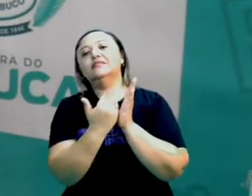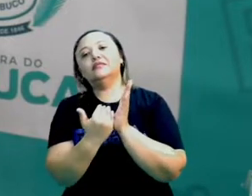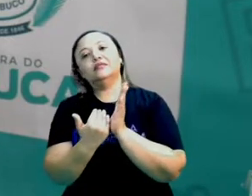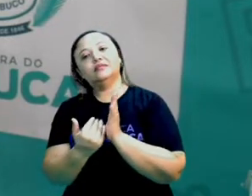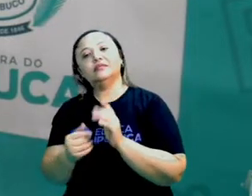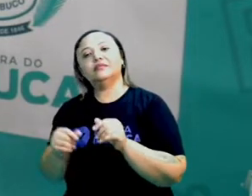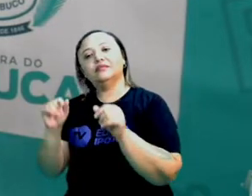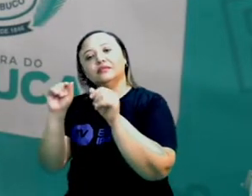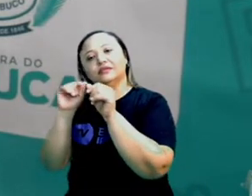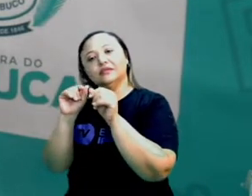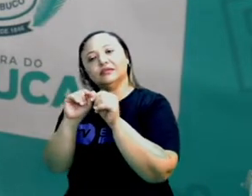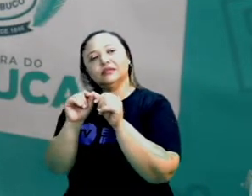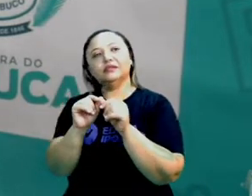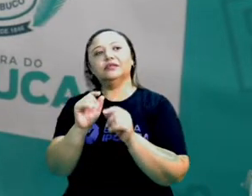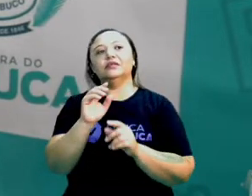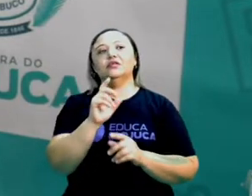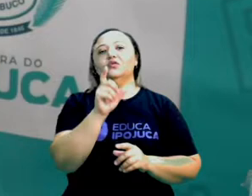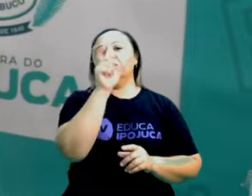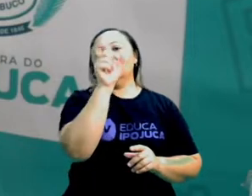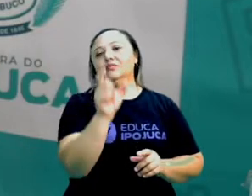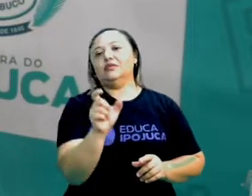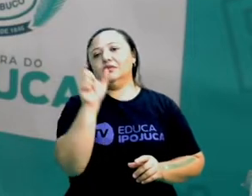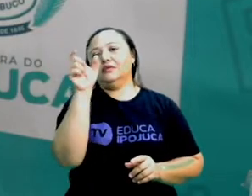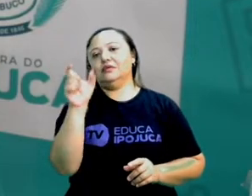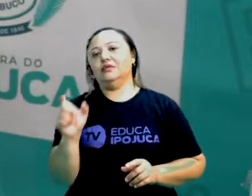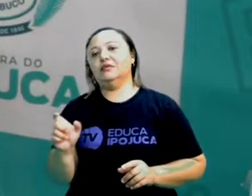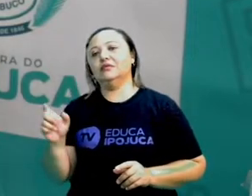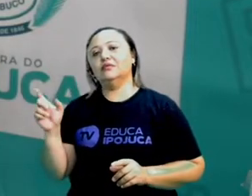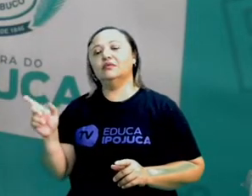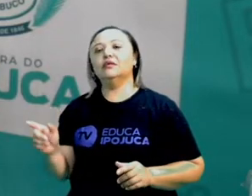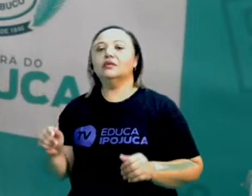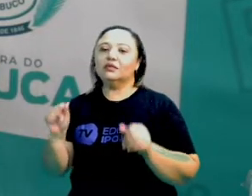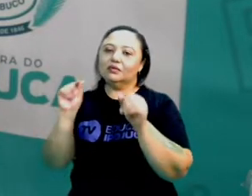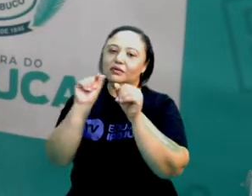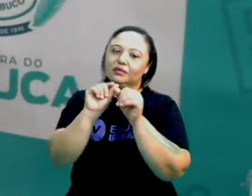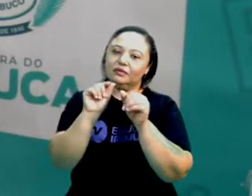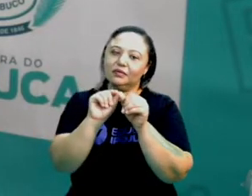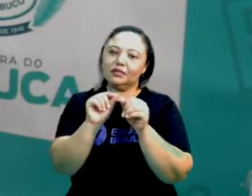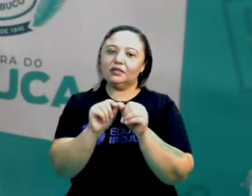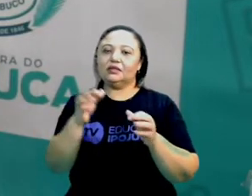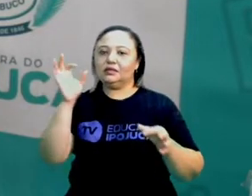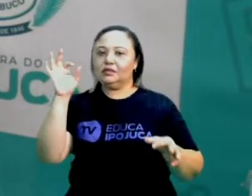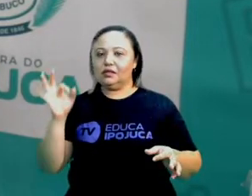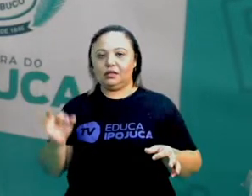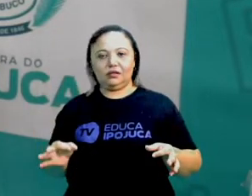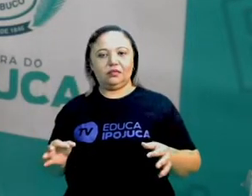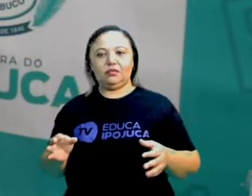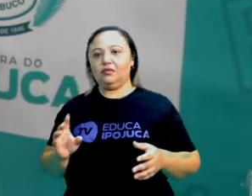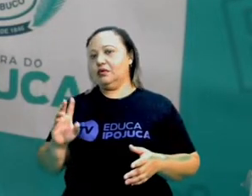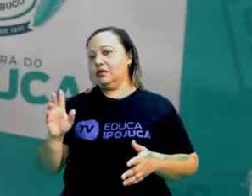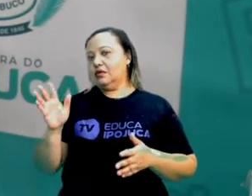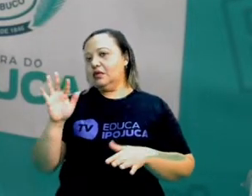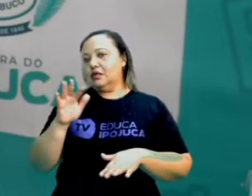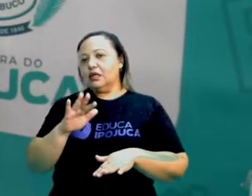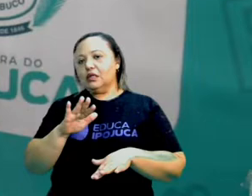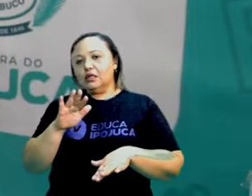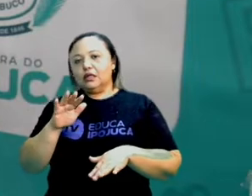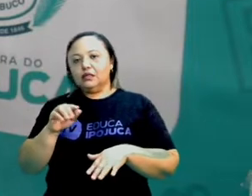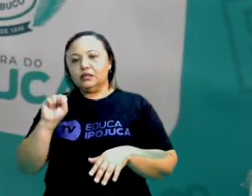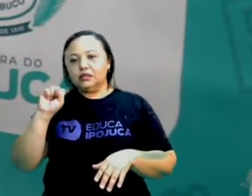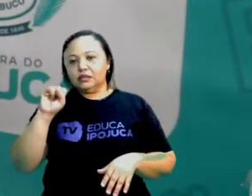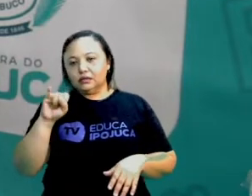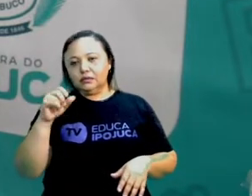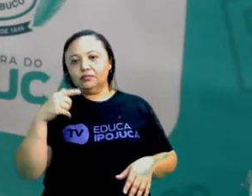um pouco se você conseguiu, se você fez certo e se você não fez. Vamos tentar mais uma vez, que é muito